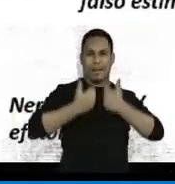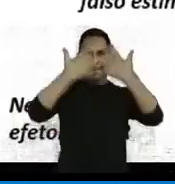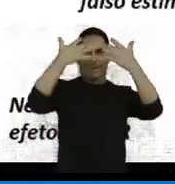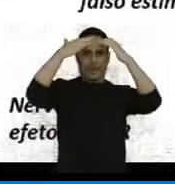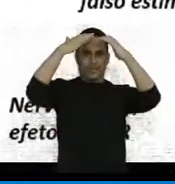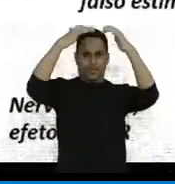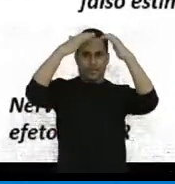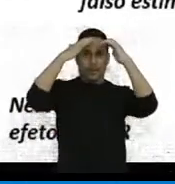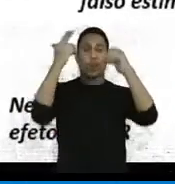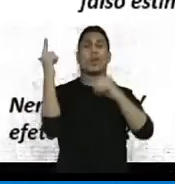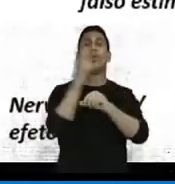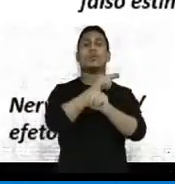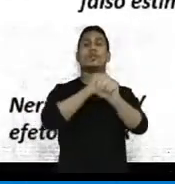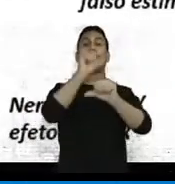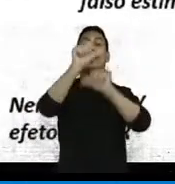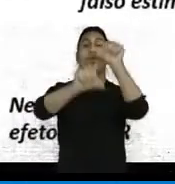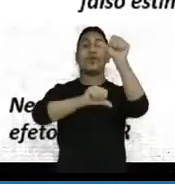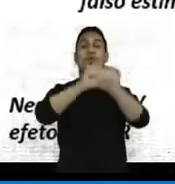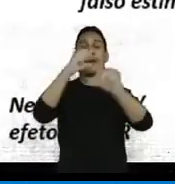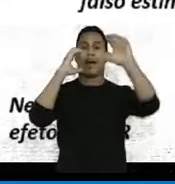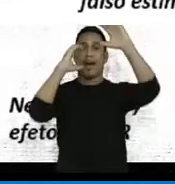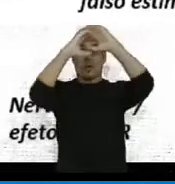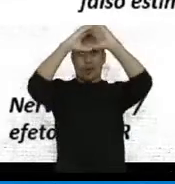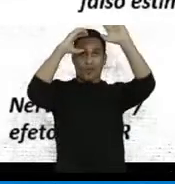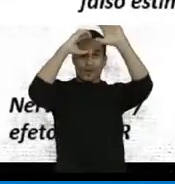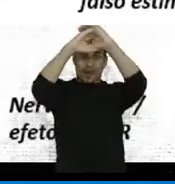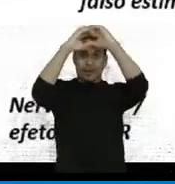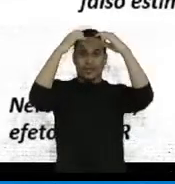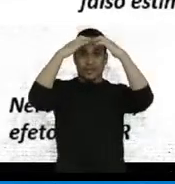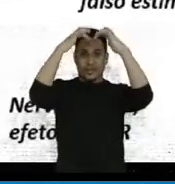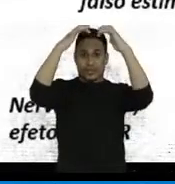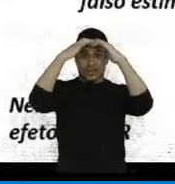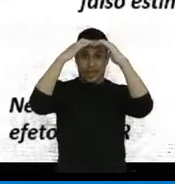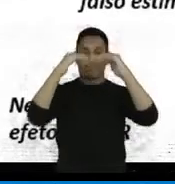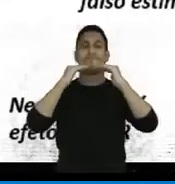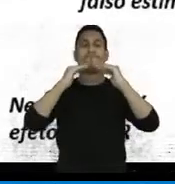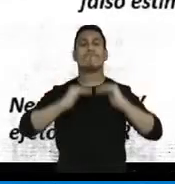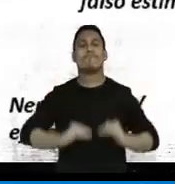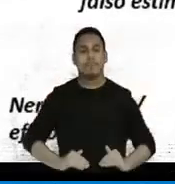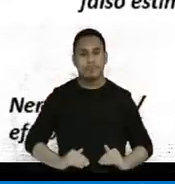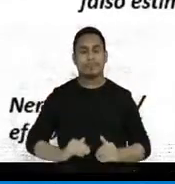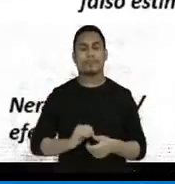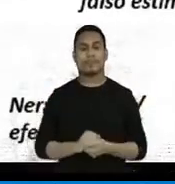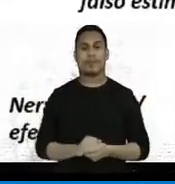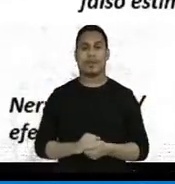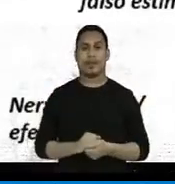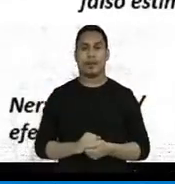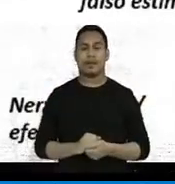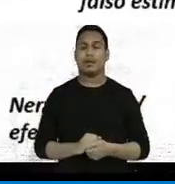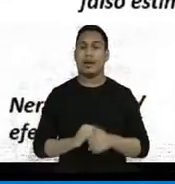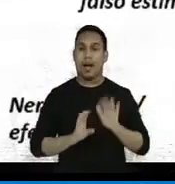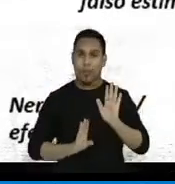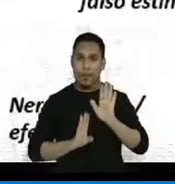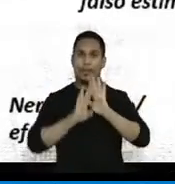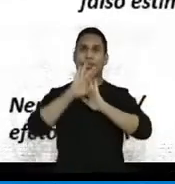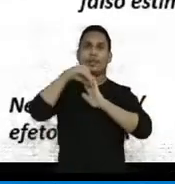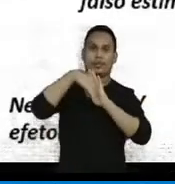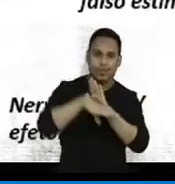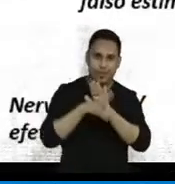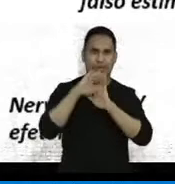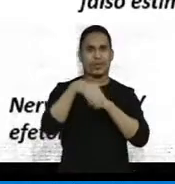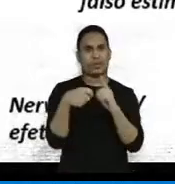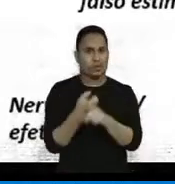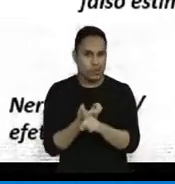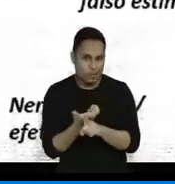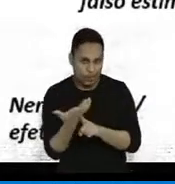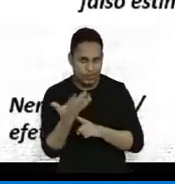do cérebro com a periferia, aumentando e diminuindo substâncias. O que é importante para diminuir a dor,